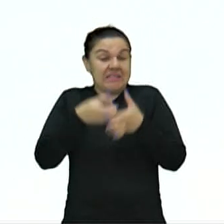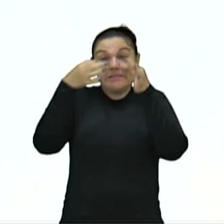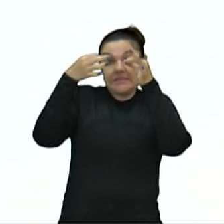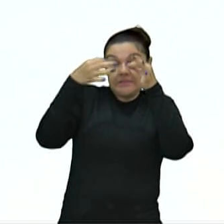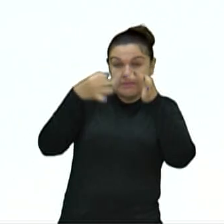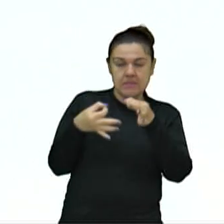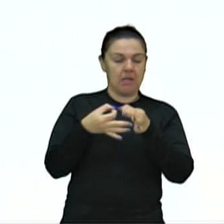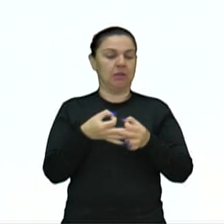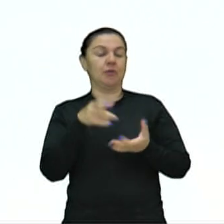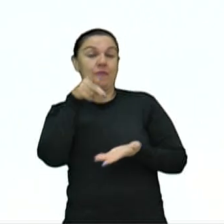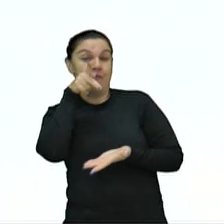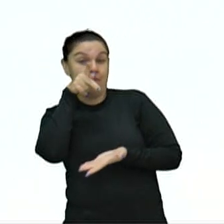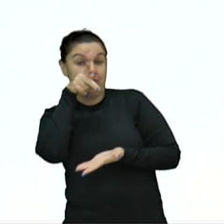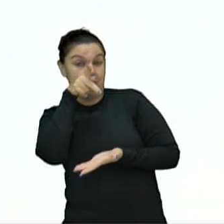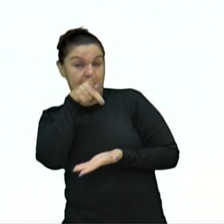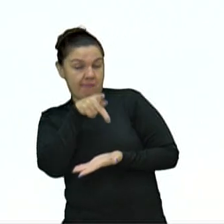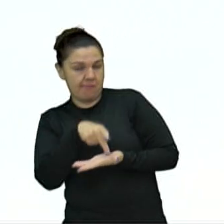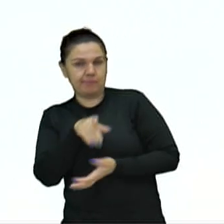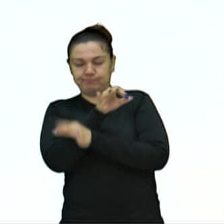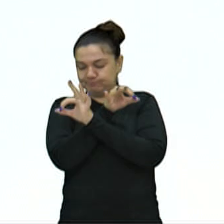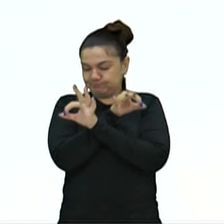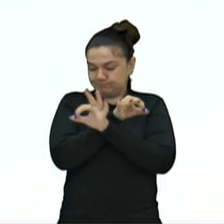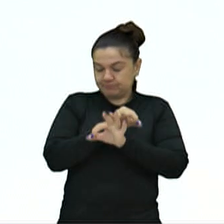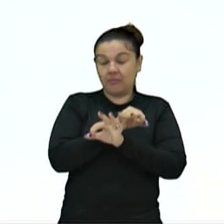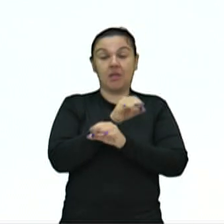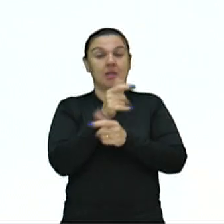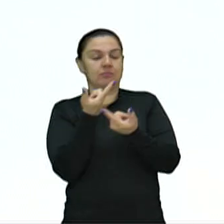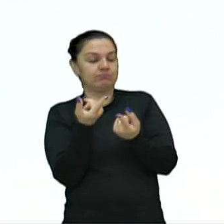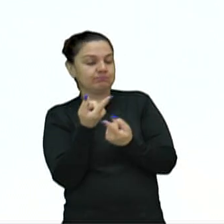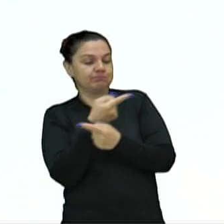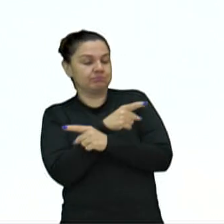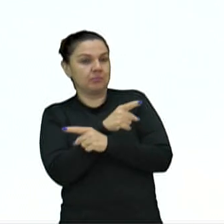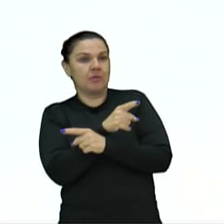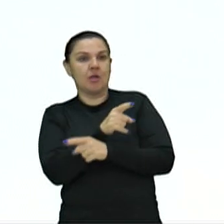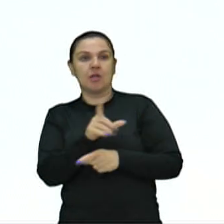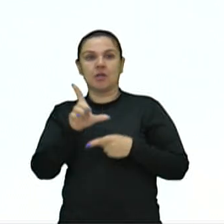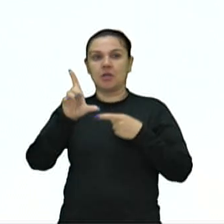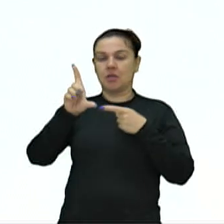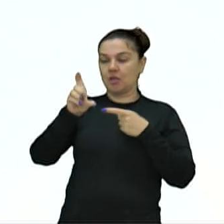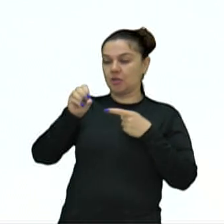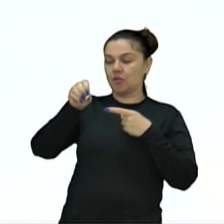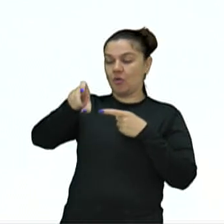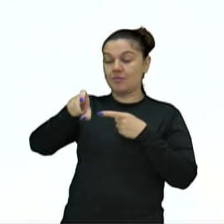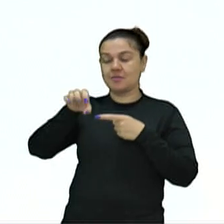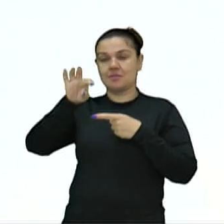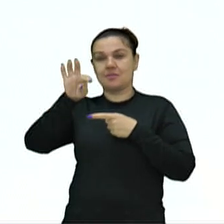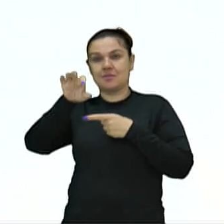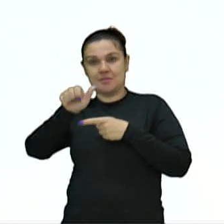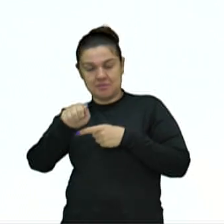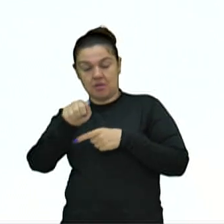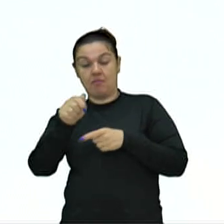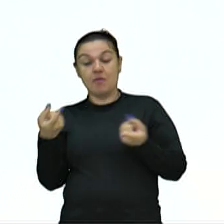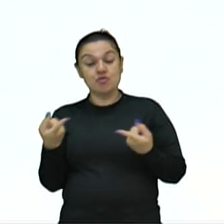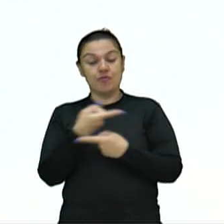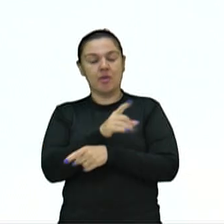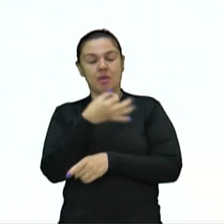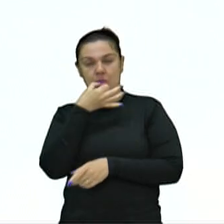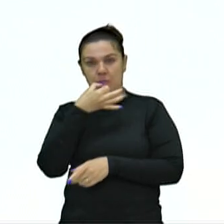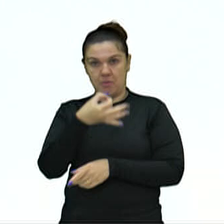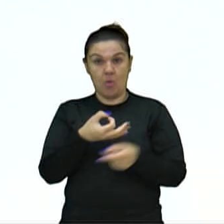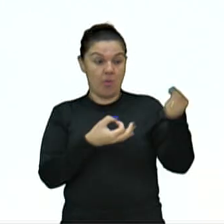coisa. Também é sinônimo de verdade em oposição ao termo doxa, que significa opinião. A episteme é o